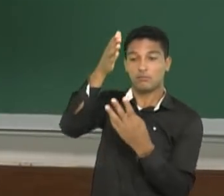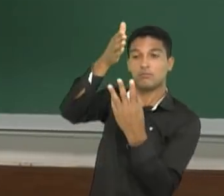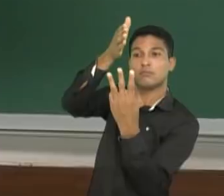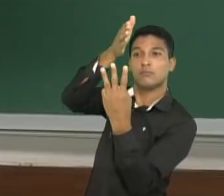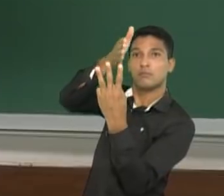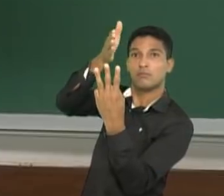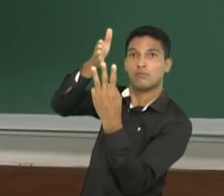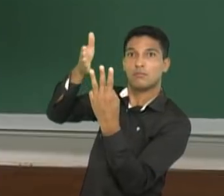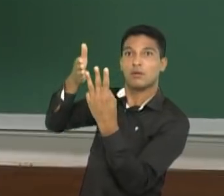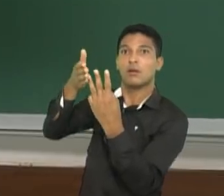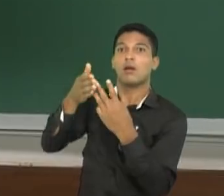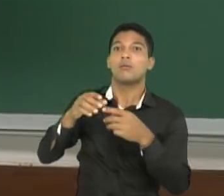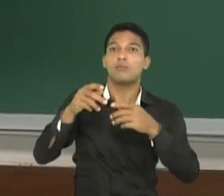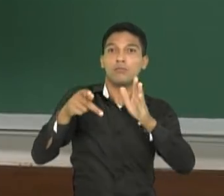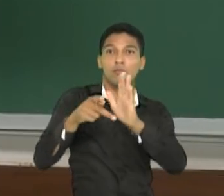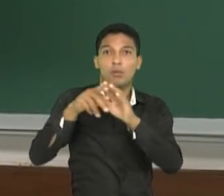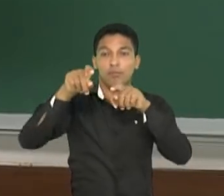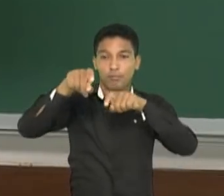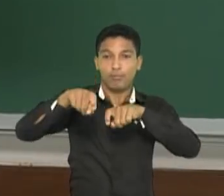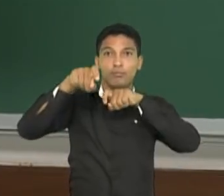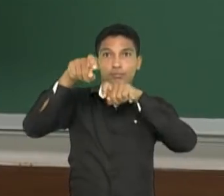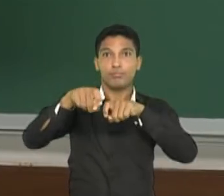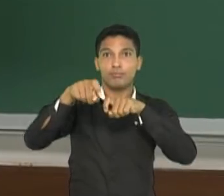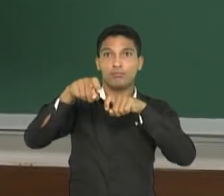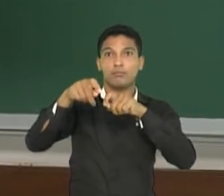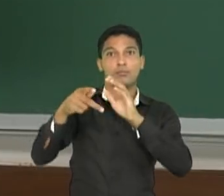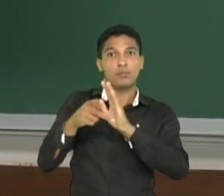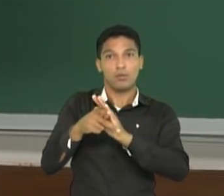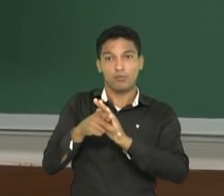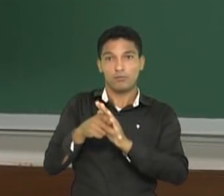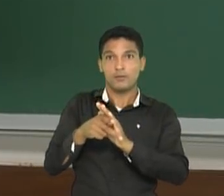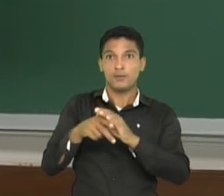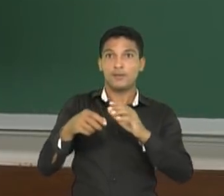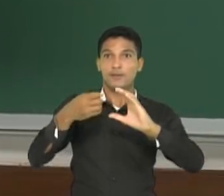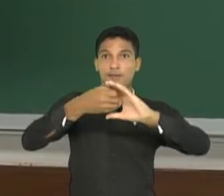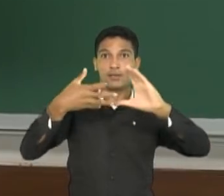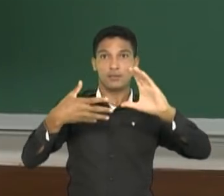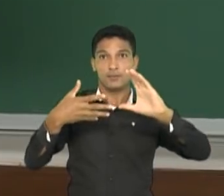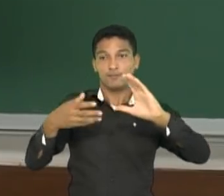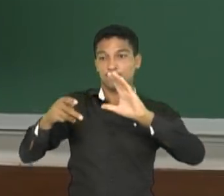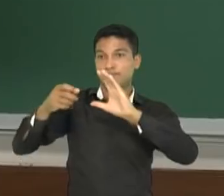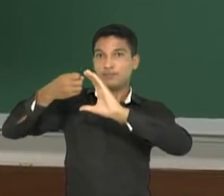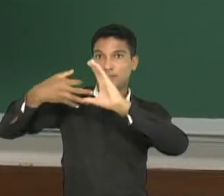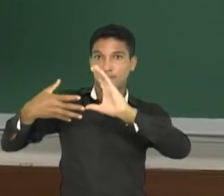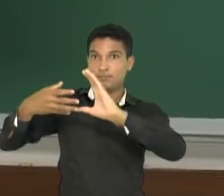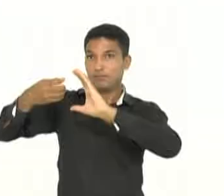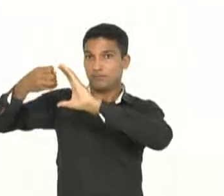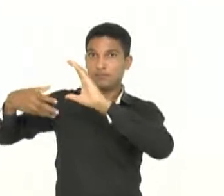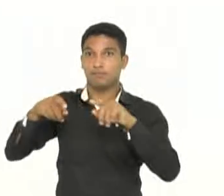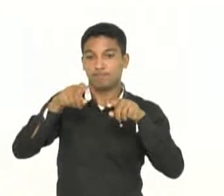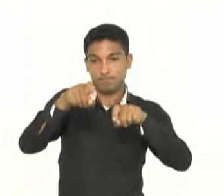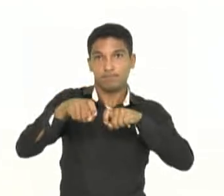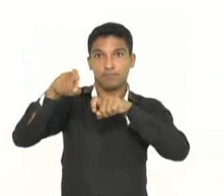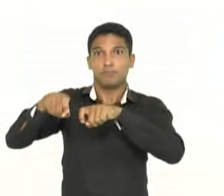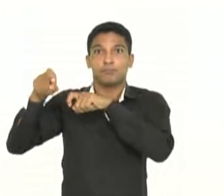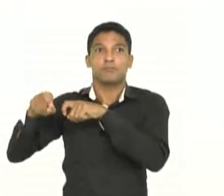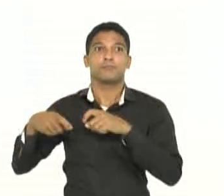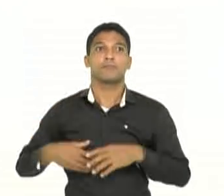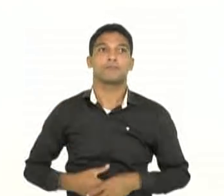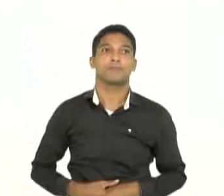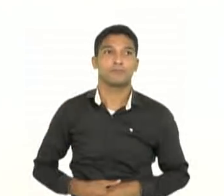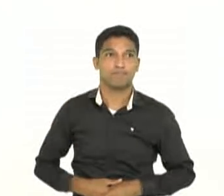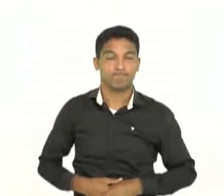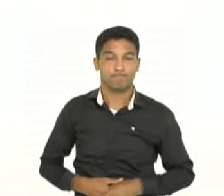uma atividade principal no meio rural, né? E aí, depois da criação de gado,